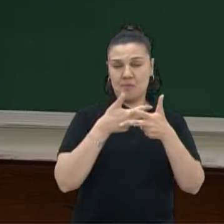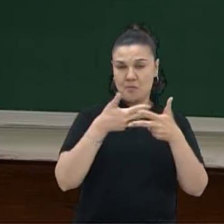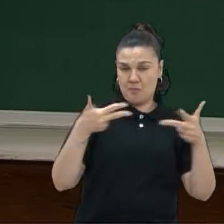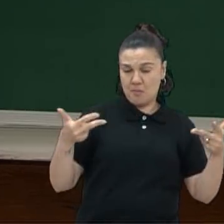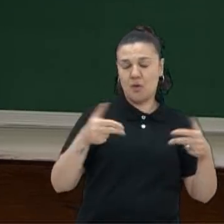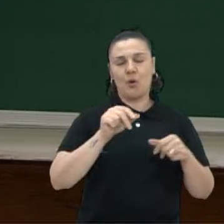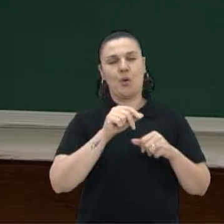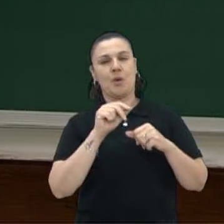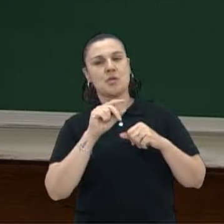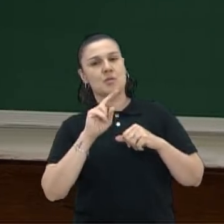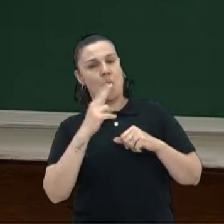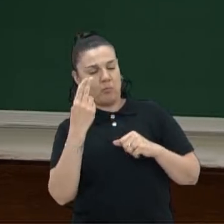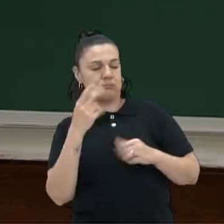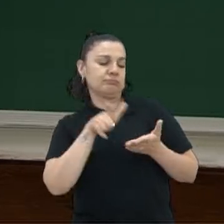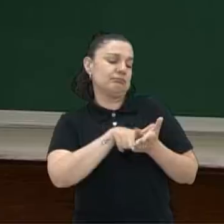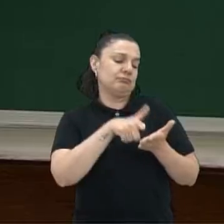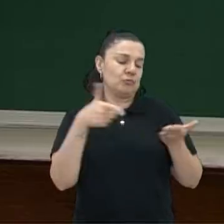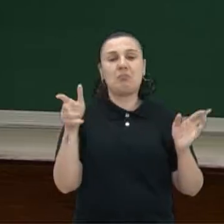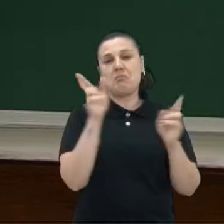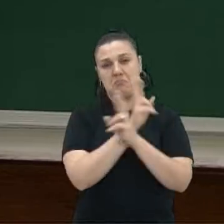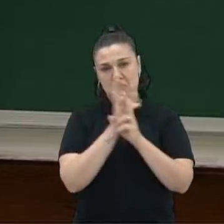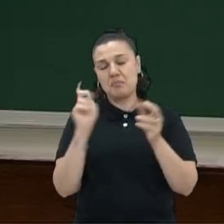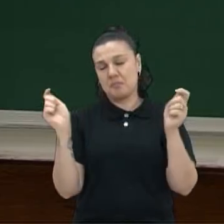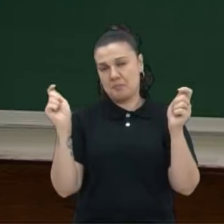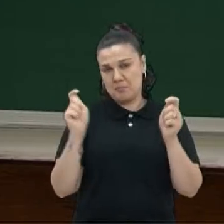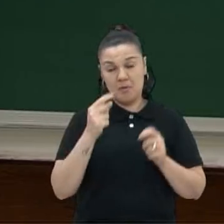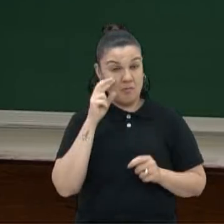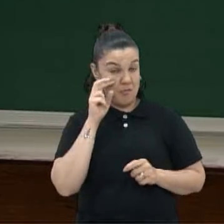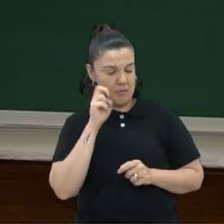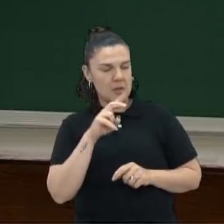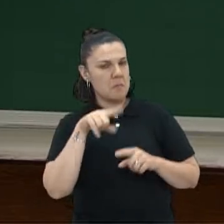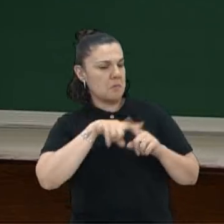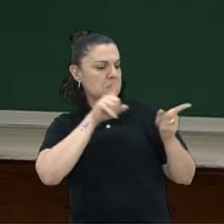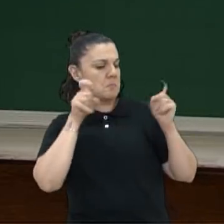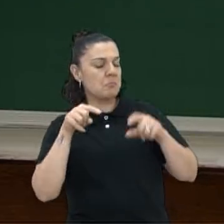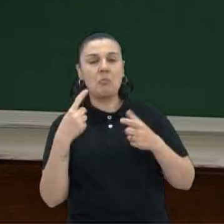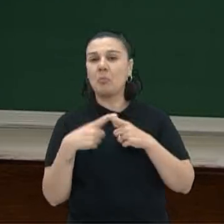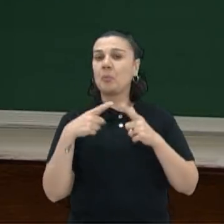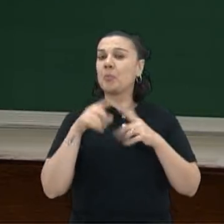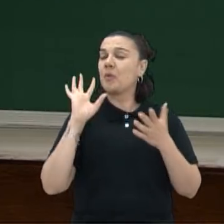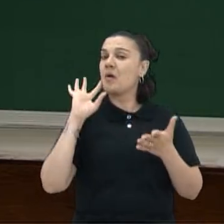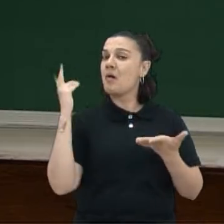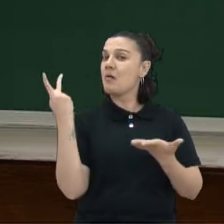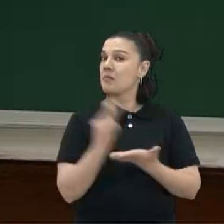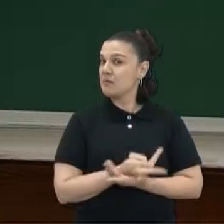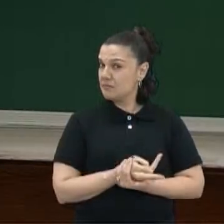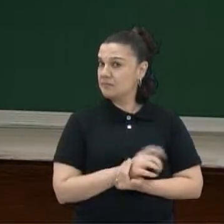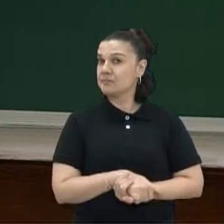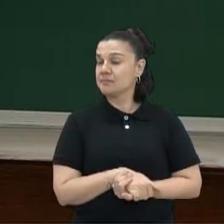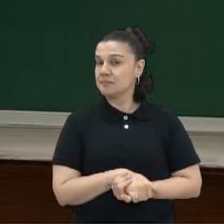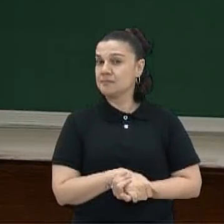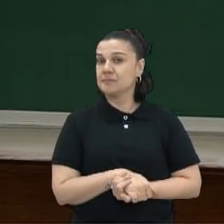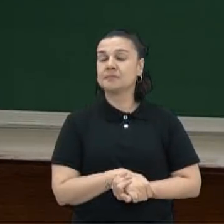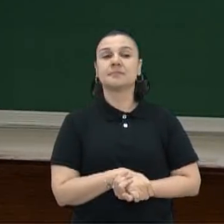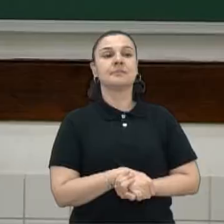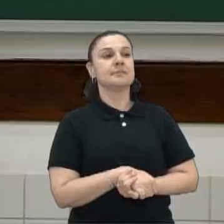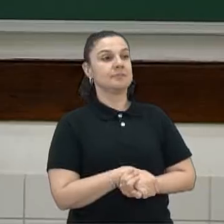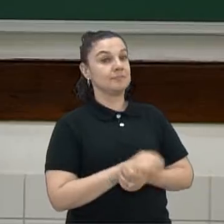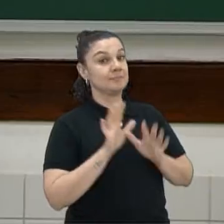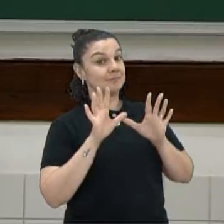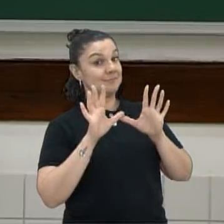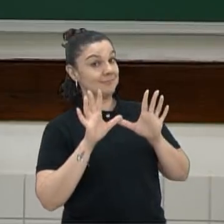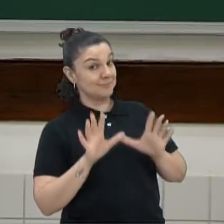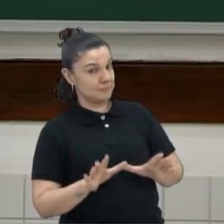com isso ou mesmo acompanhado em alguns jornais. Mas você já se perguntou por que é que isso acontece?